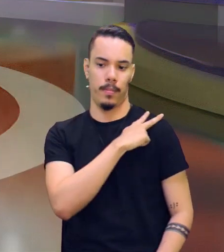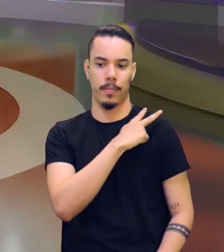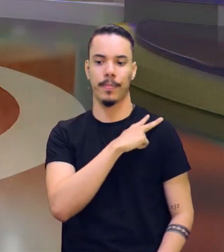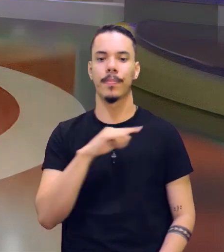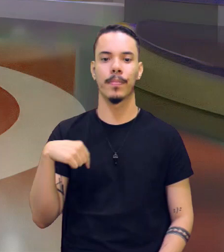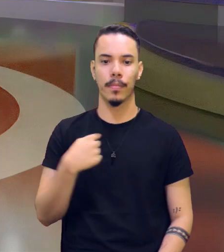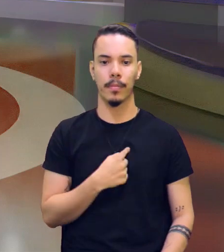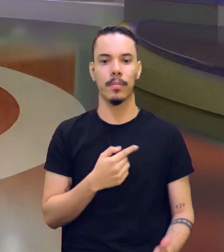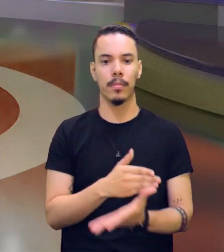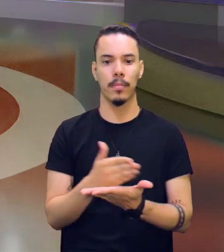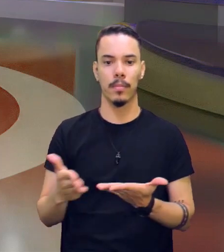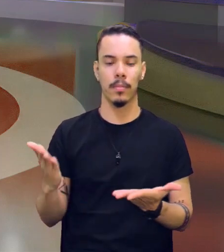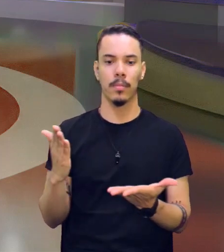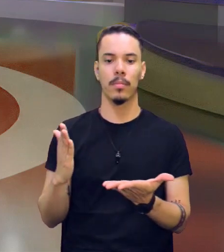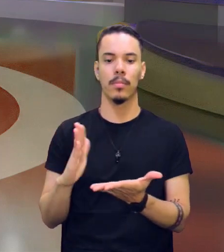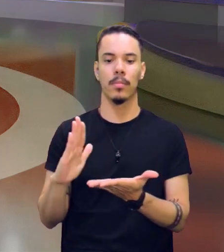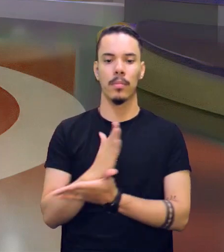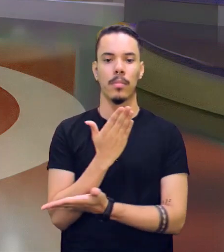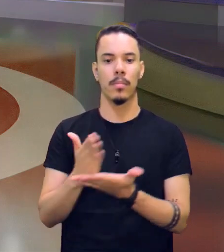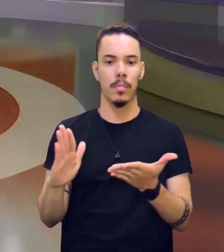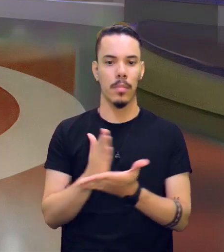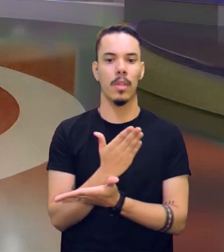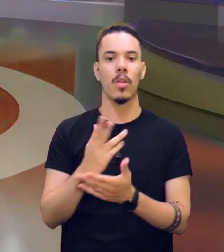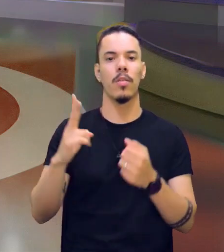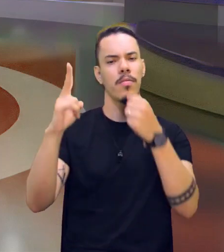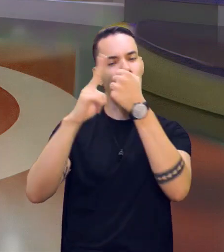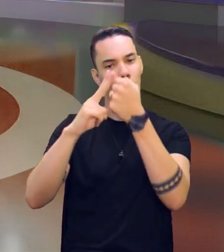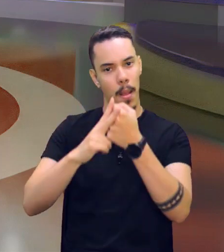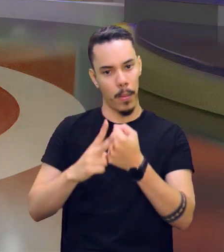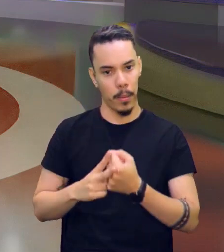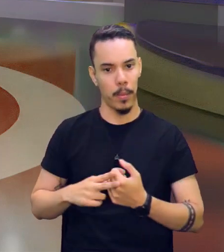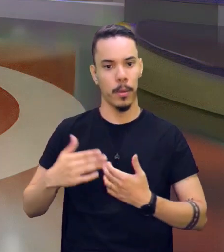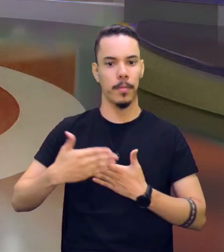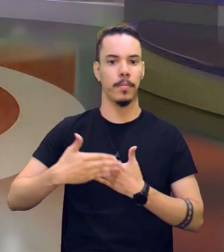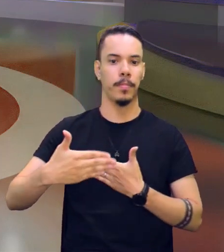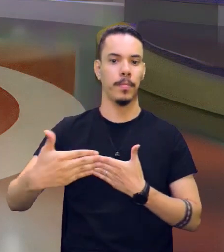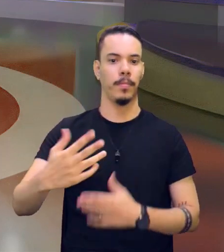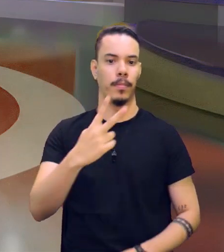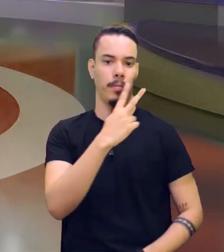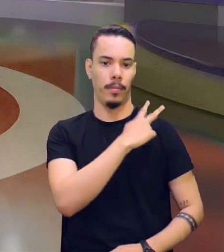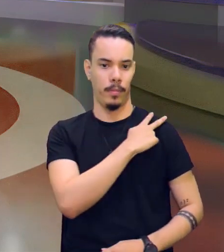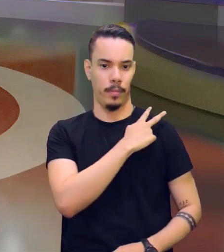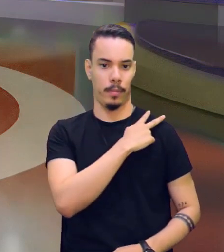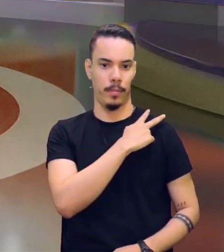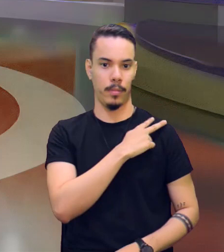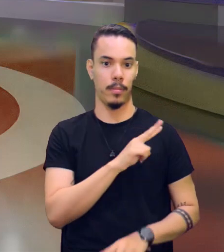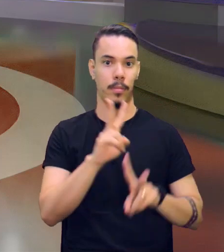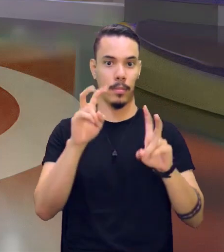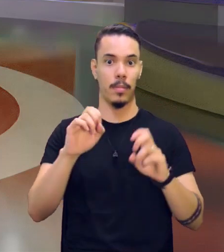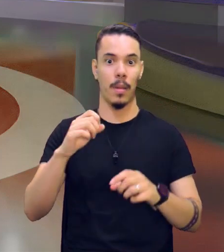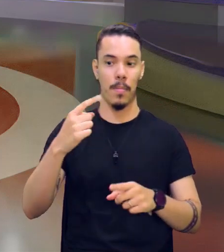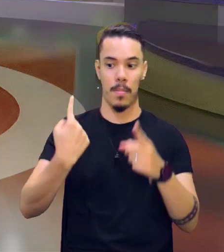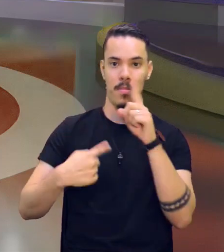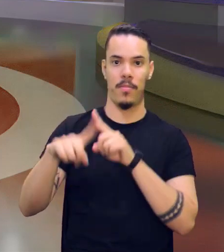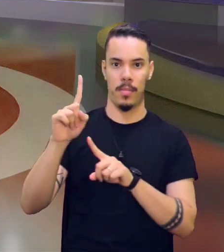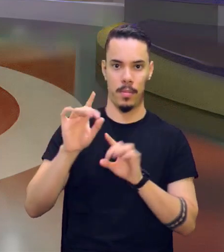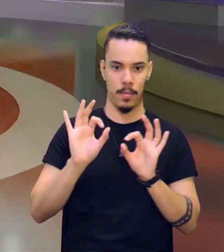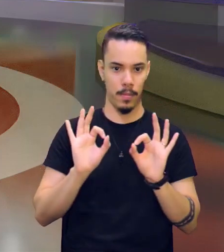nós vamos ver alguns outros tempos verbais, que a gente só vai ver só no segundo ano, que são tempos verbais mais